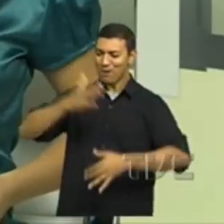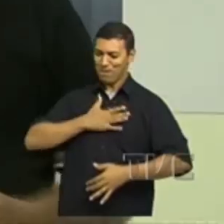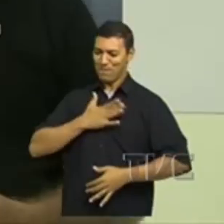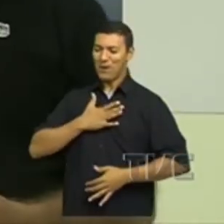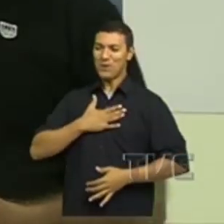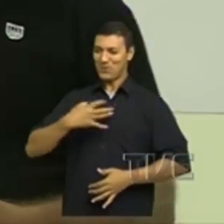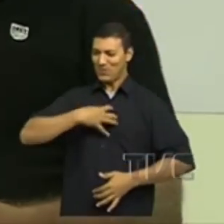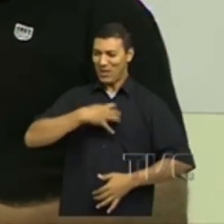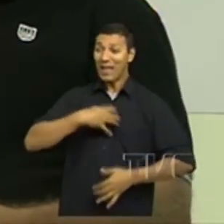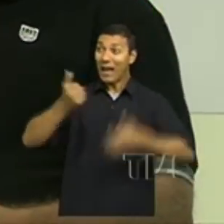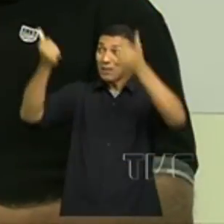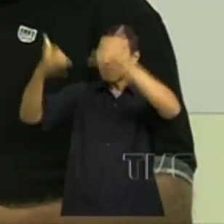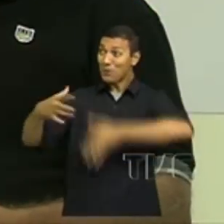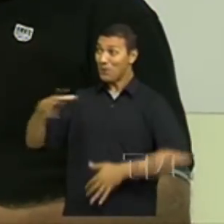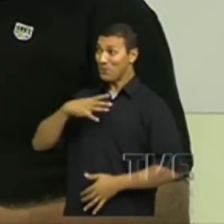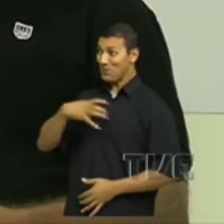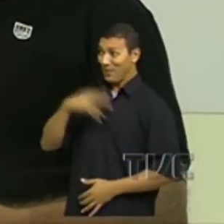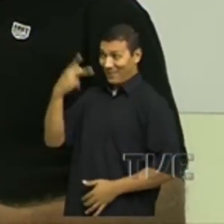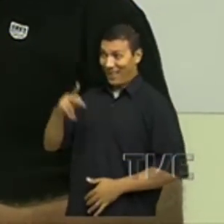muito legal, né? Porque